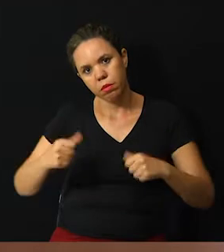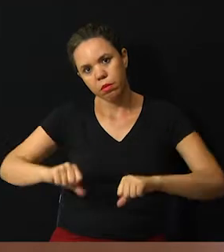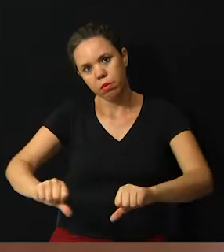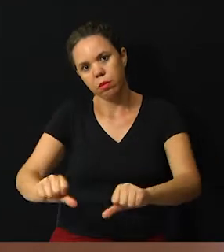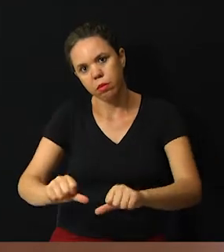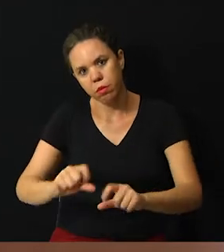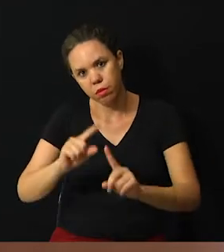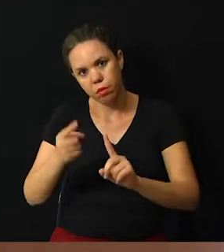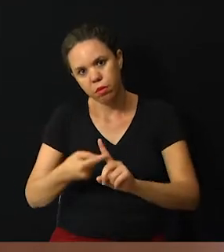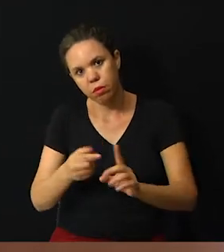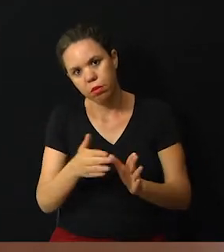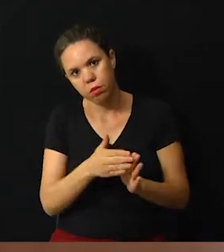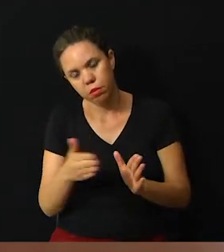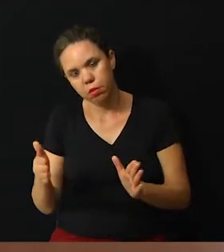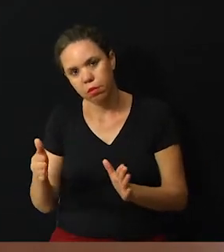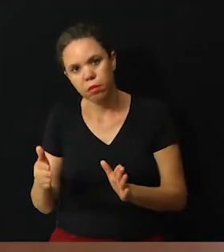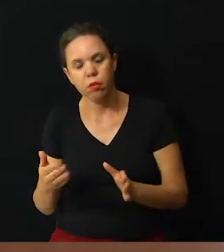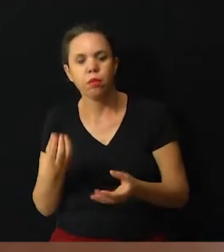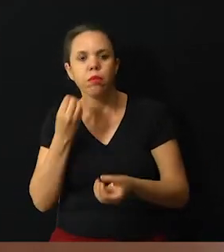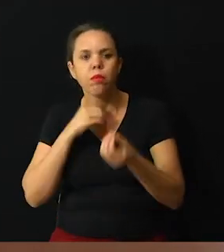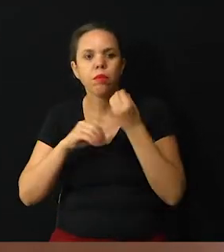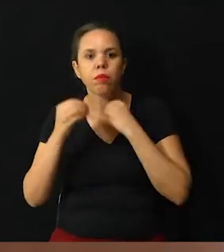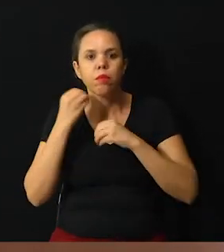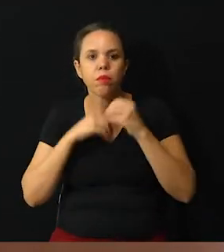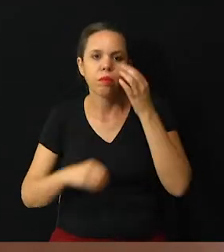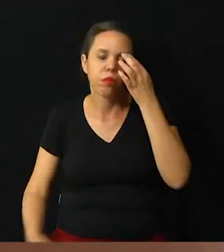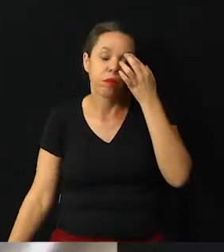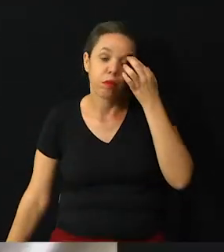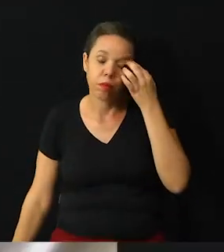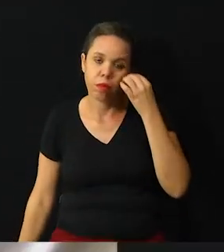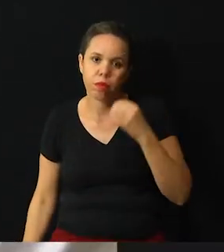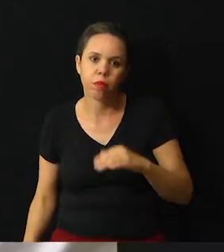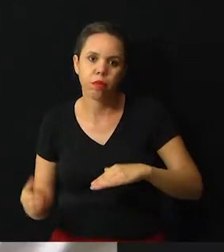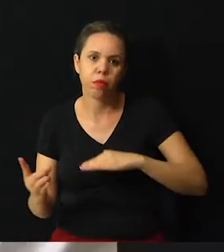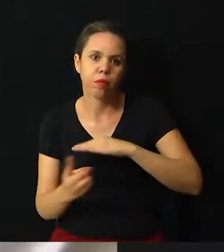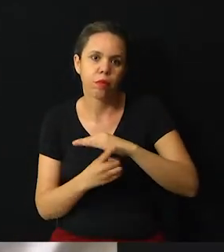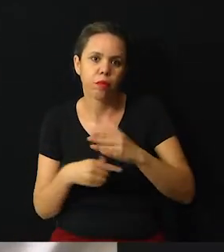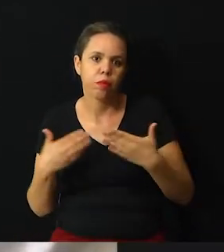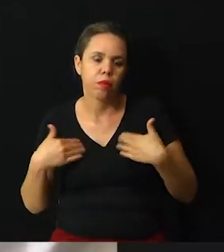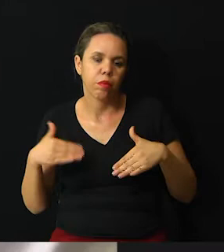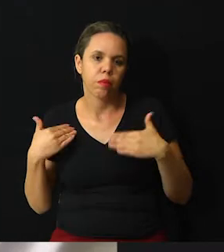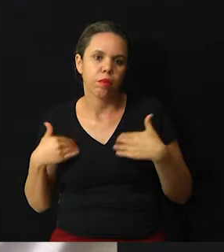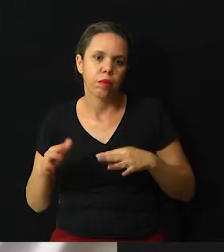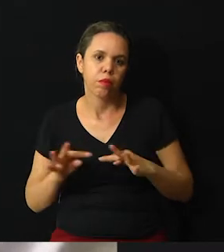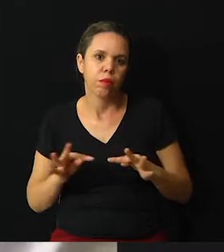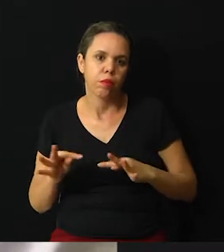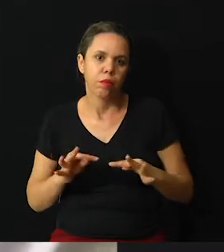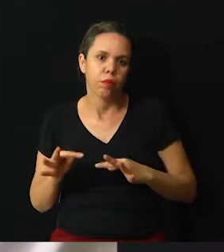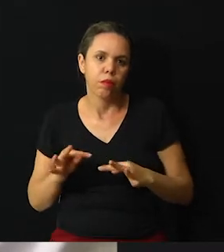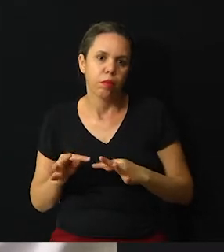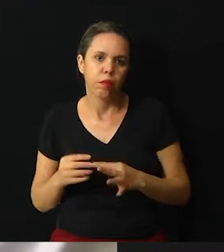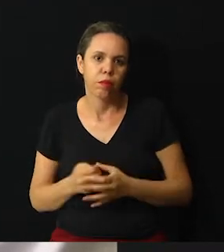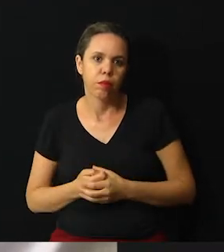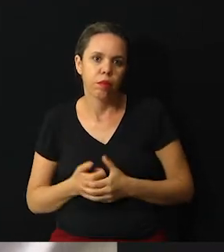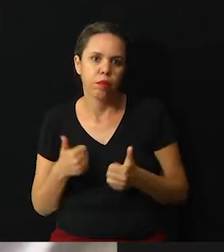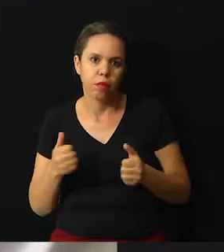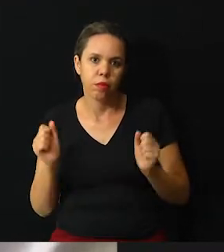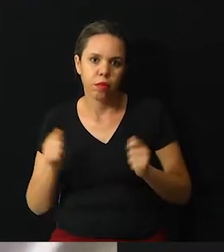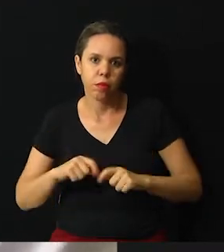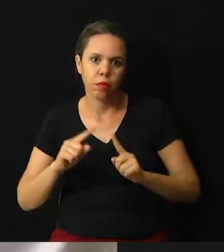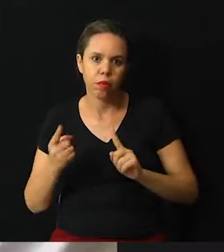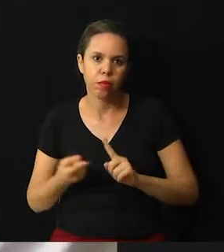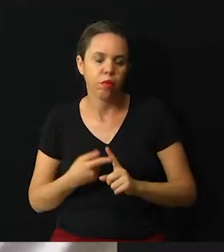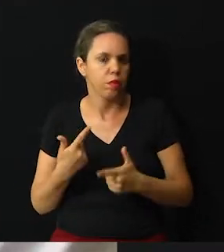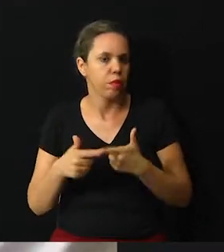piorar muito na gravidez, por causa das alterações hormonais que ocorrem na gravidez. Mas se a paciente estiver bem tranquila, bem tratada, manejada bem, ela pode